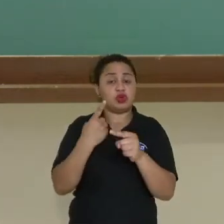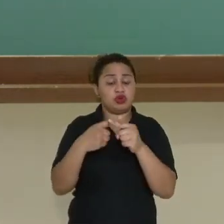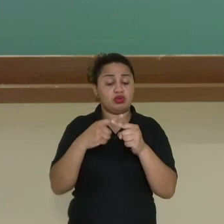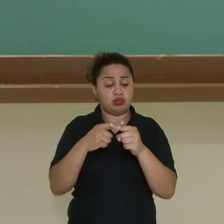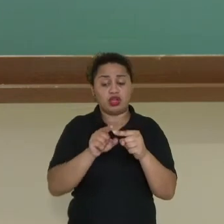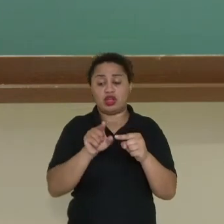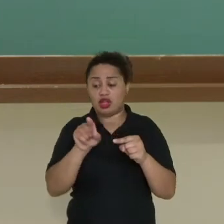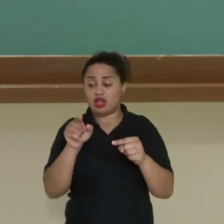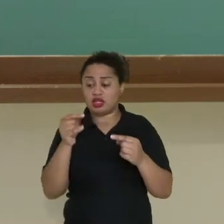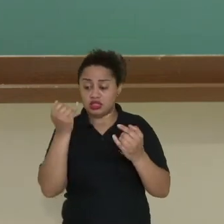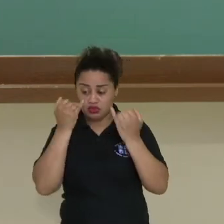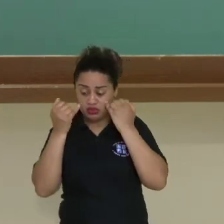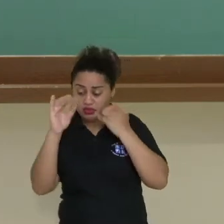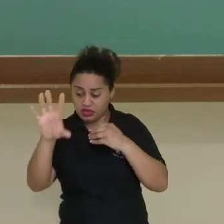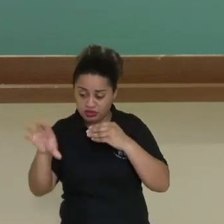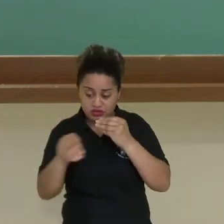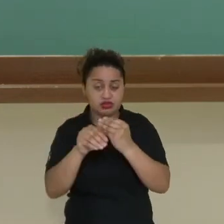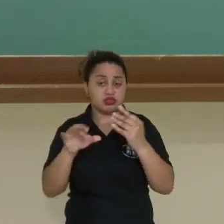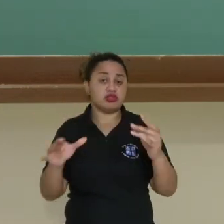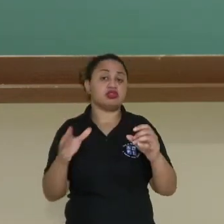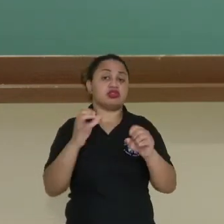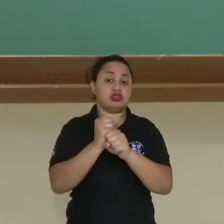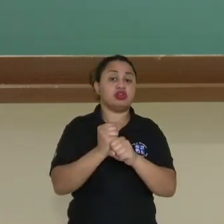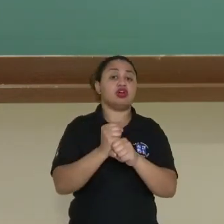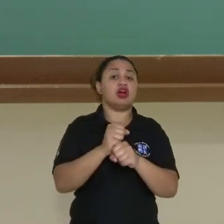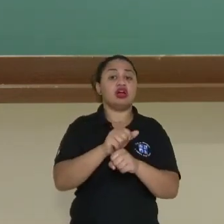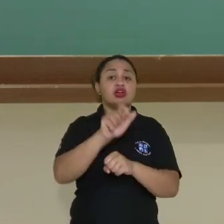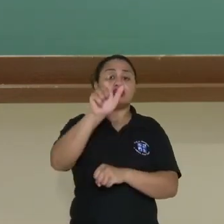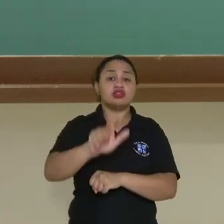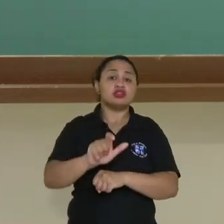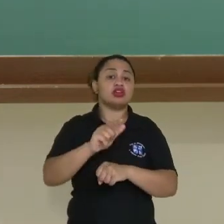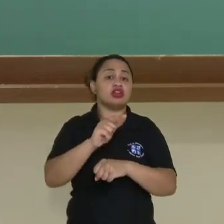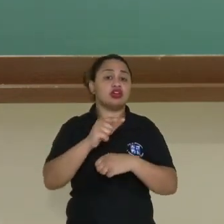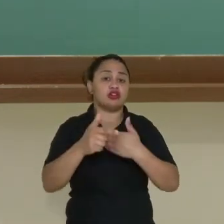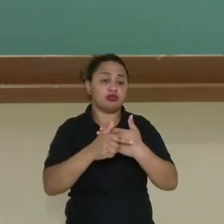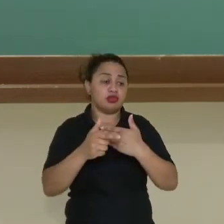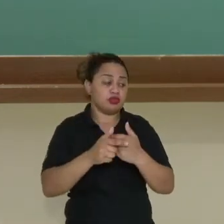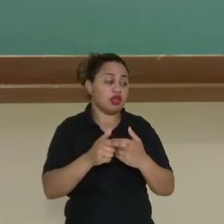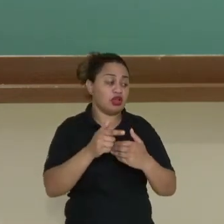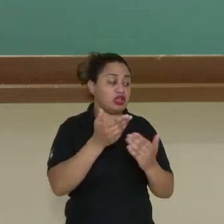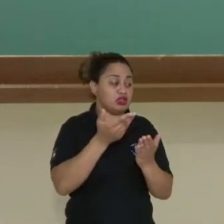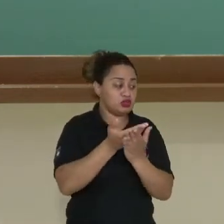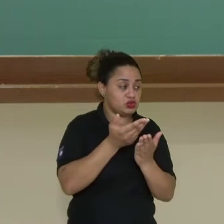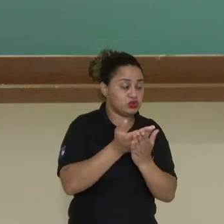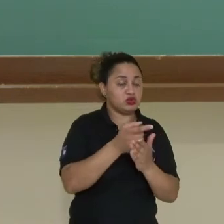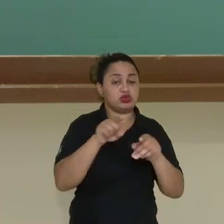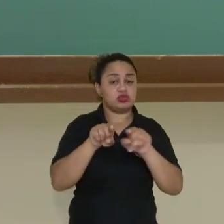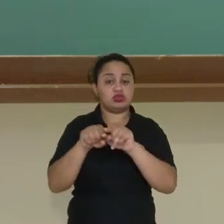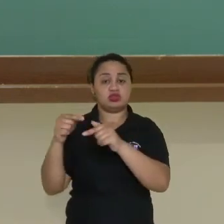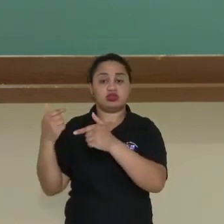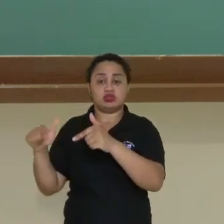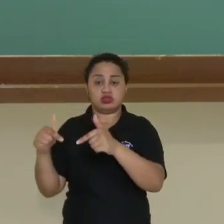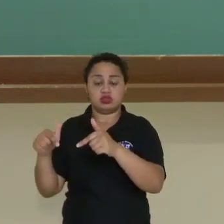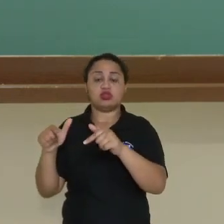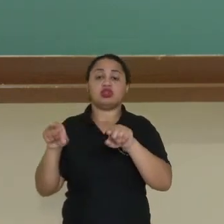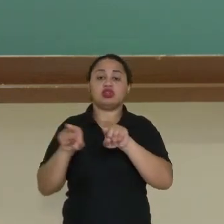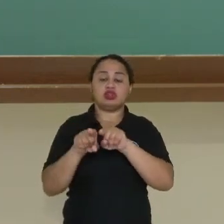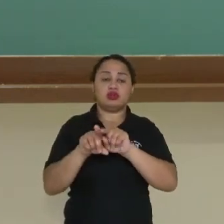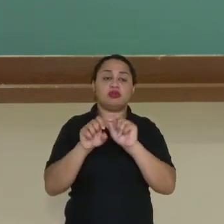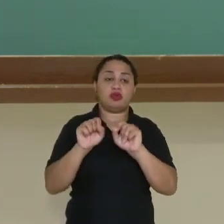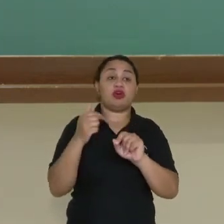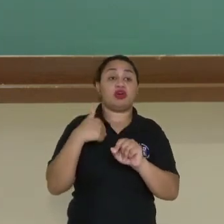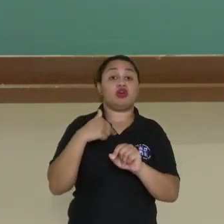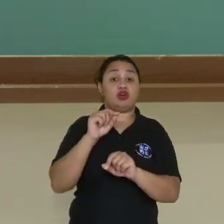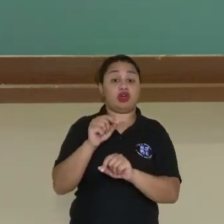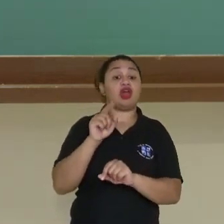adicionando duas ações desempenhadas pelo aluno, né? Nessa frase, o aluno trabalha e estuda. Eu poderia também dizer, o aluno